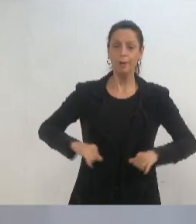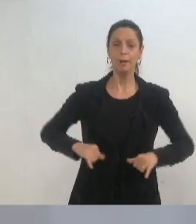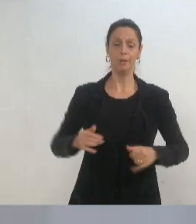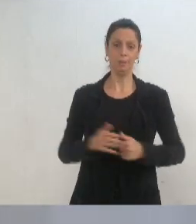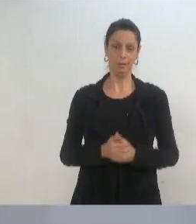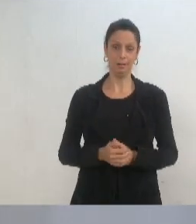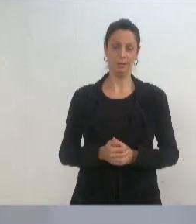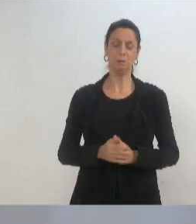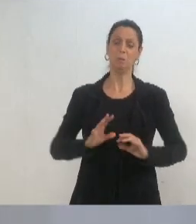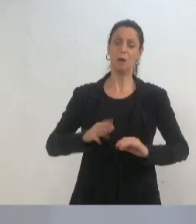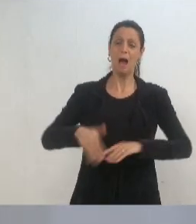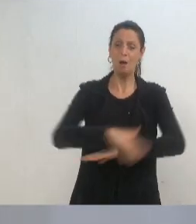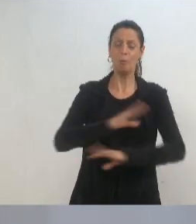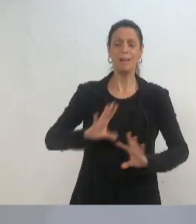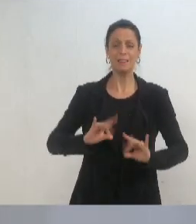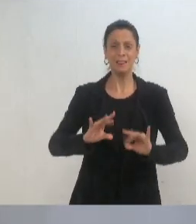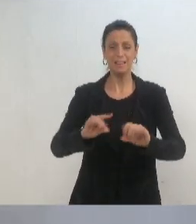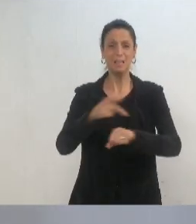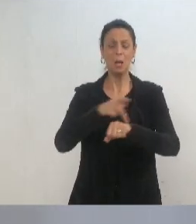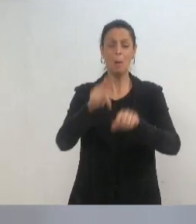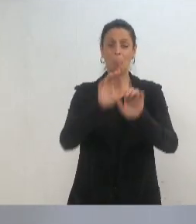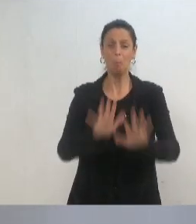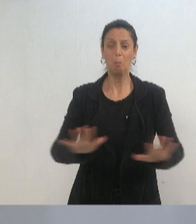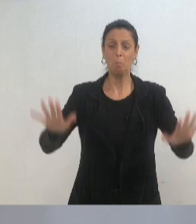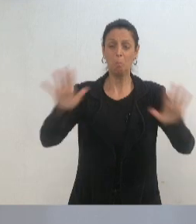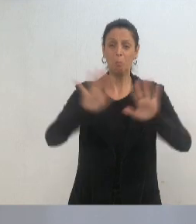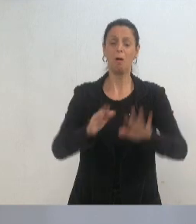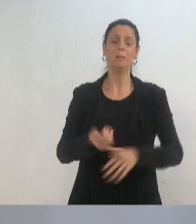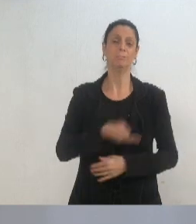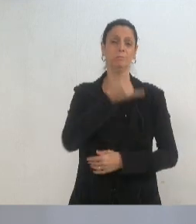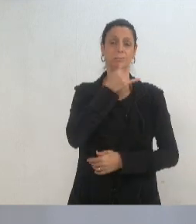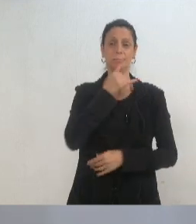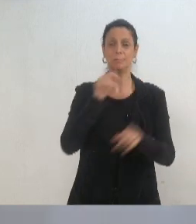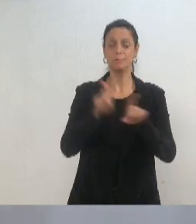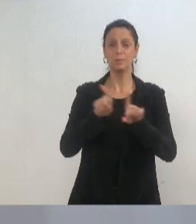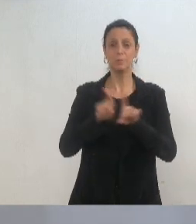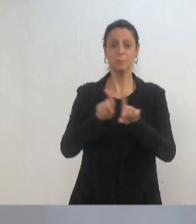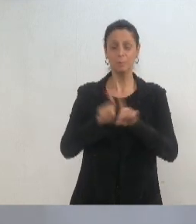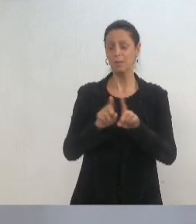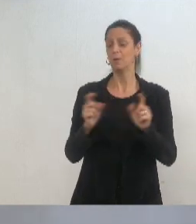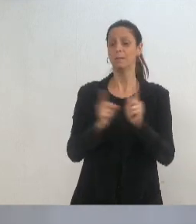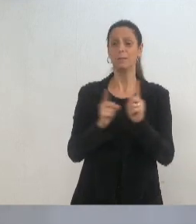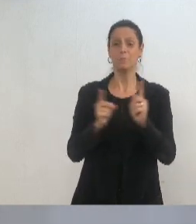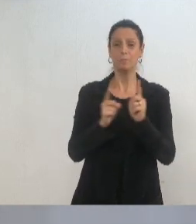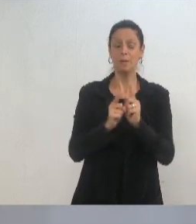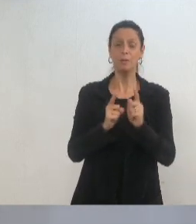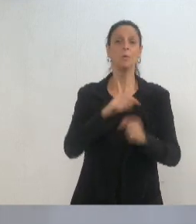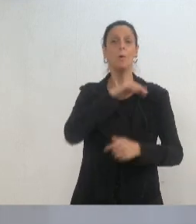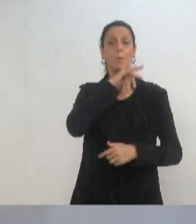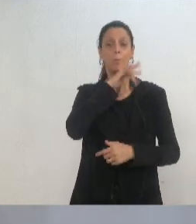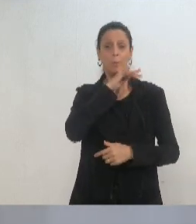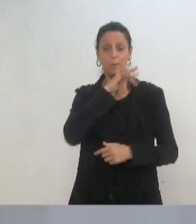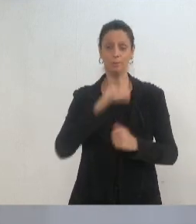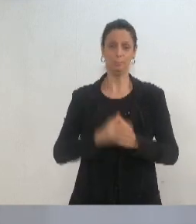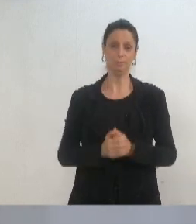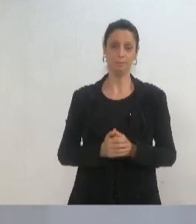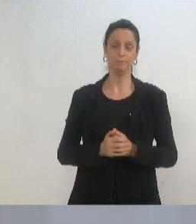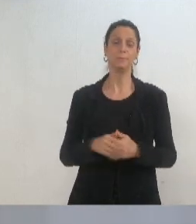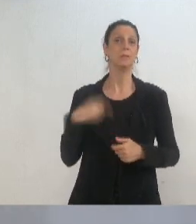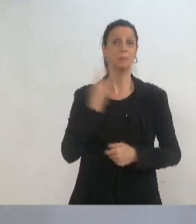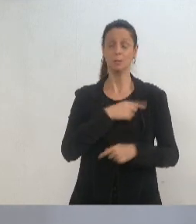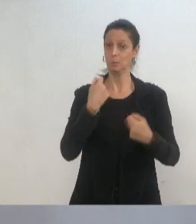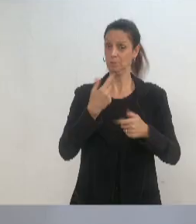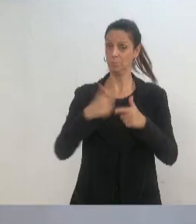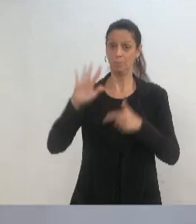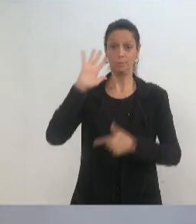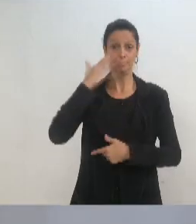sofrer com essa lama, pó e o serviço, infelizmente, triste de má qualidade de patrulhamento que ali existe? A gente precisa de uma solução definitiva.